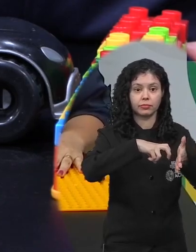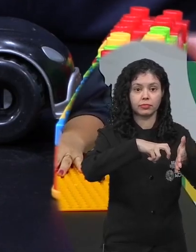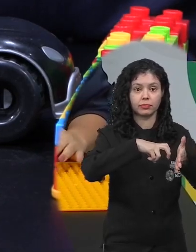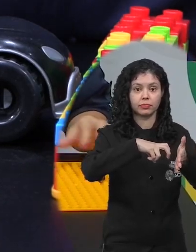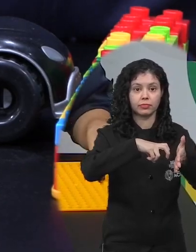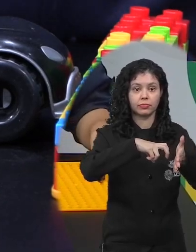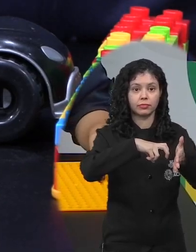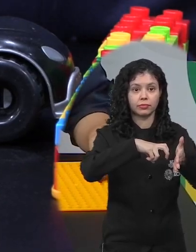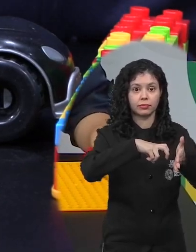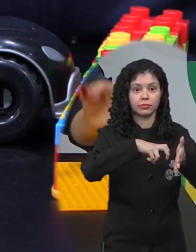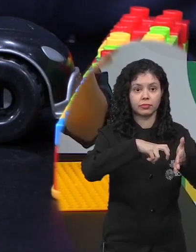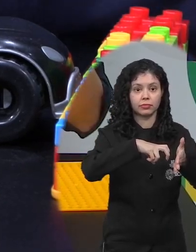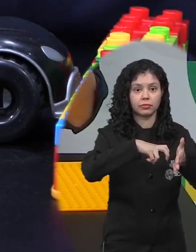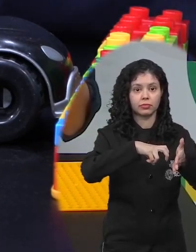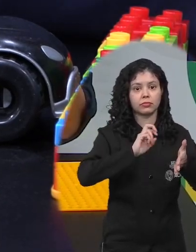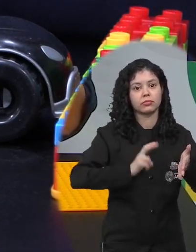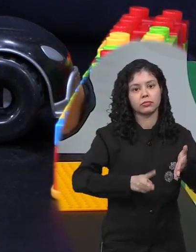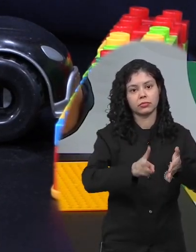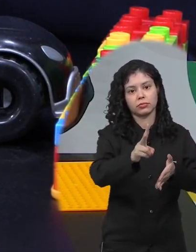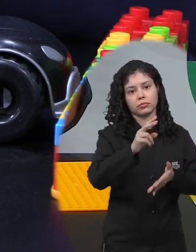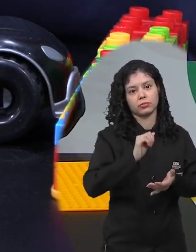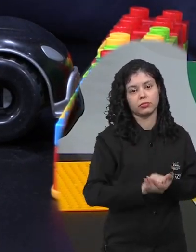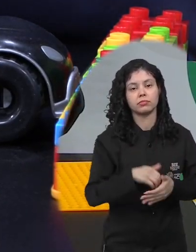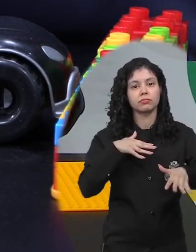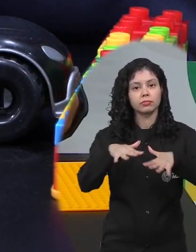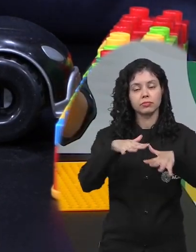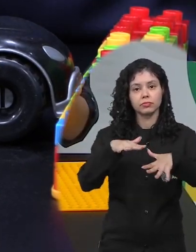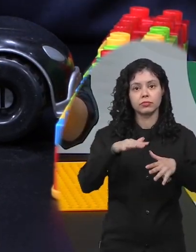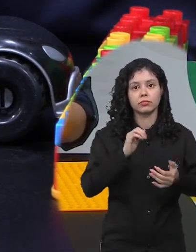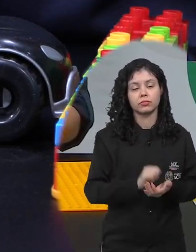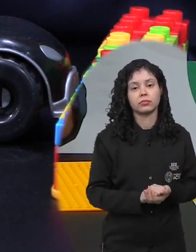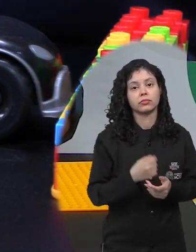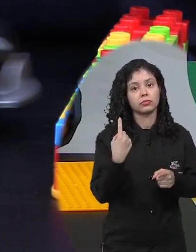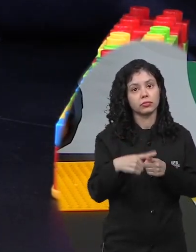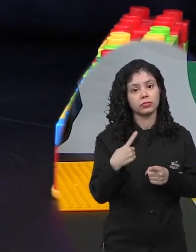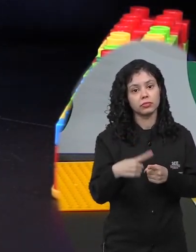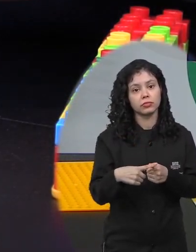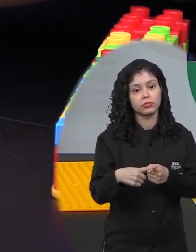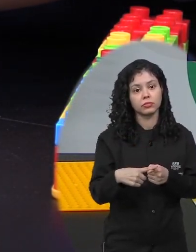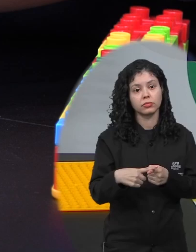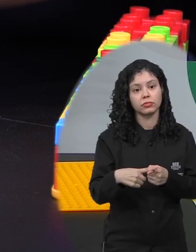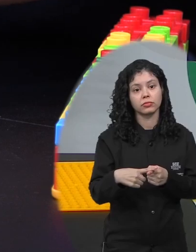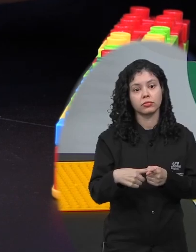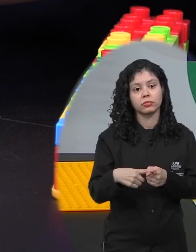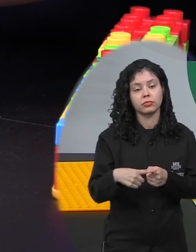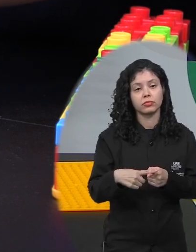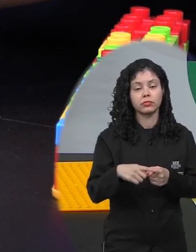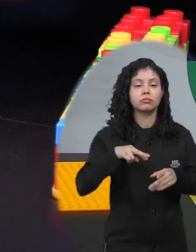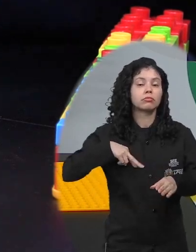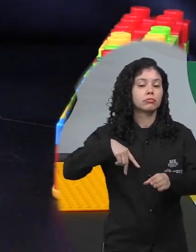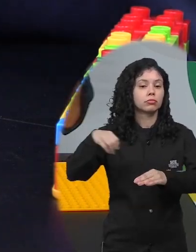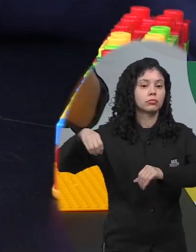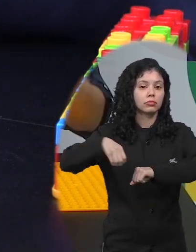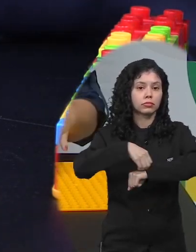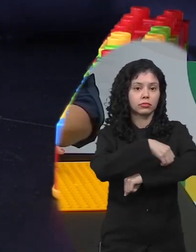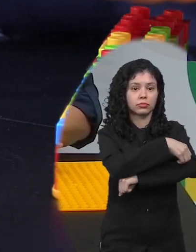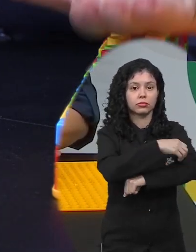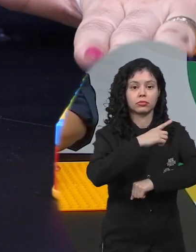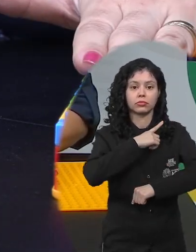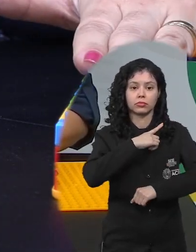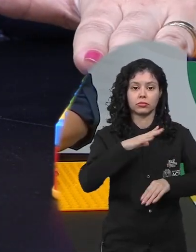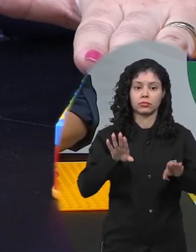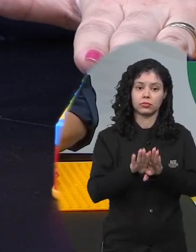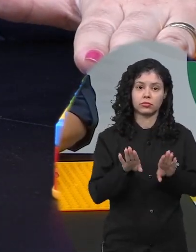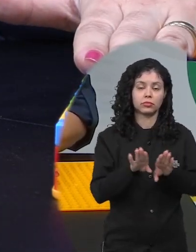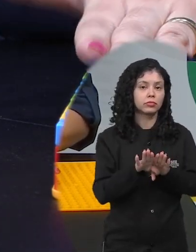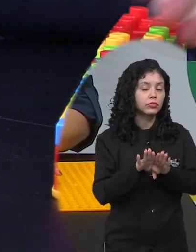mureta, ela vai continuar em movimento, né? Porque o carro estava andando e, por mais que tenha tido